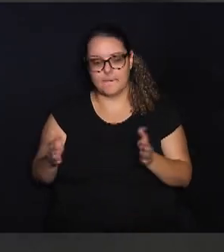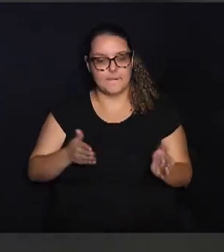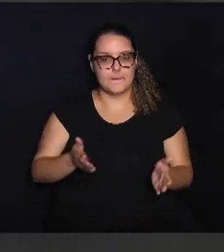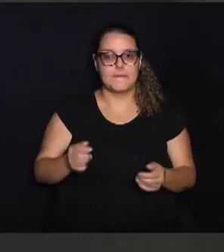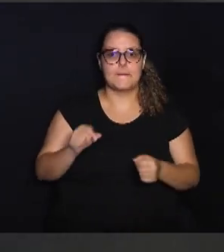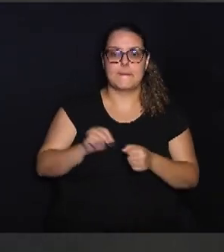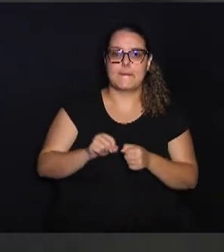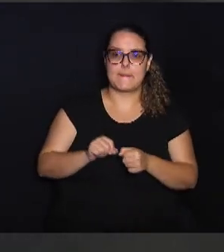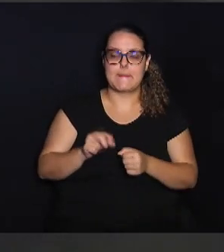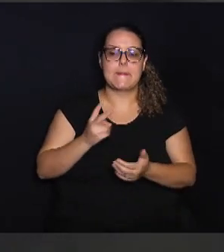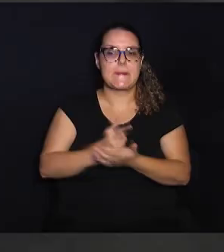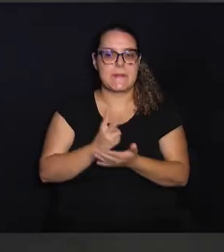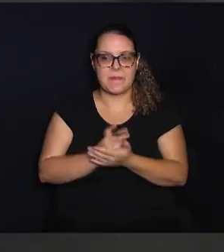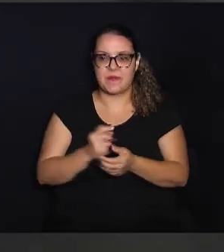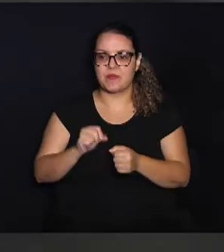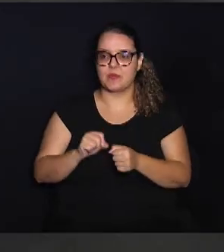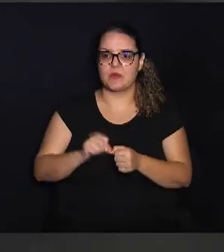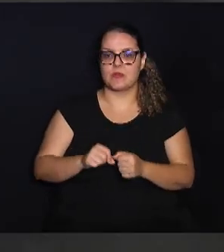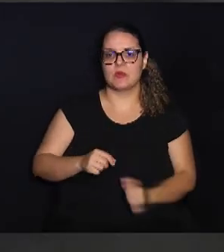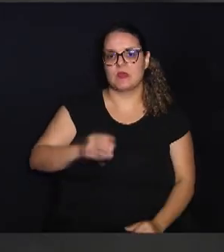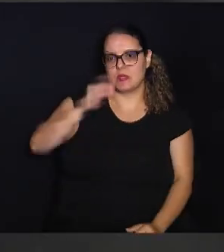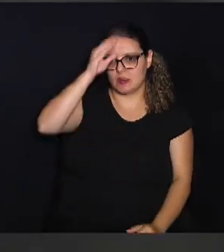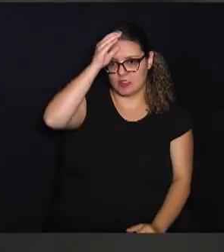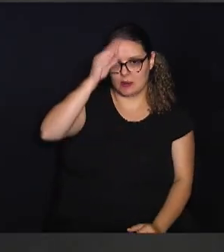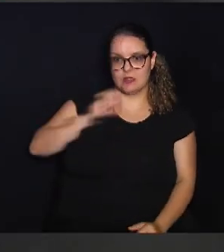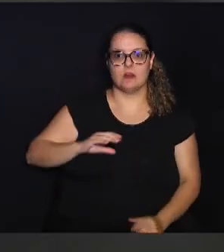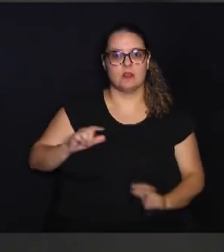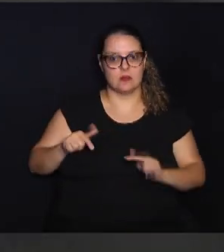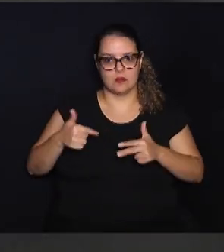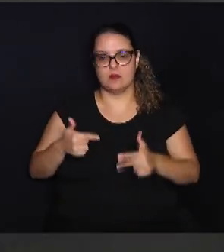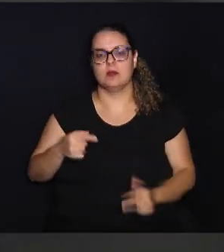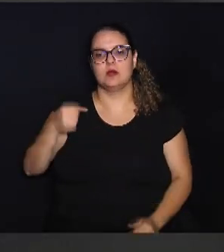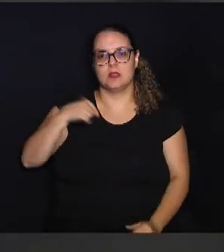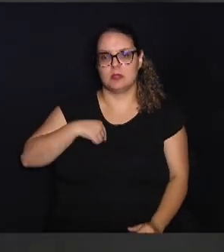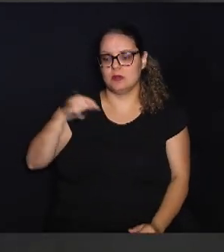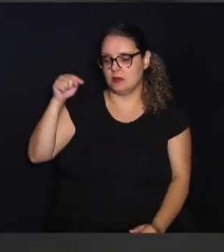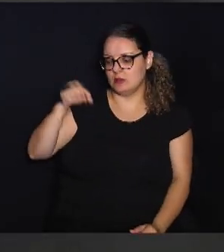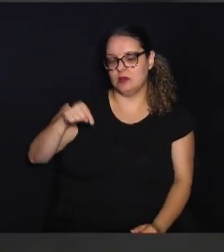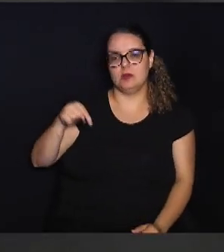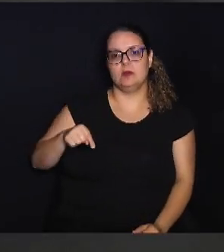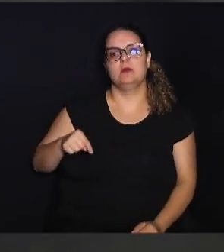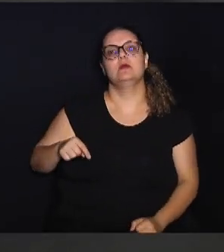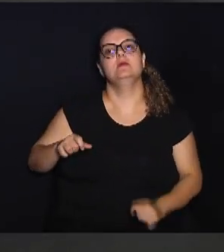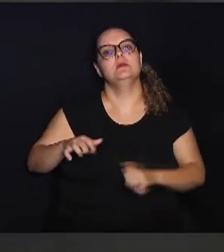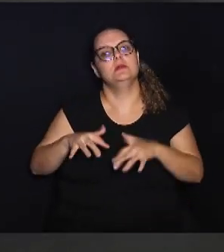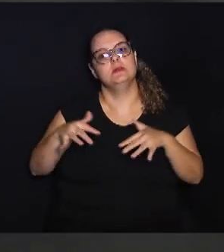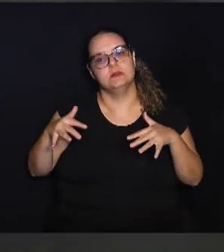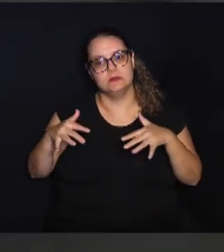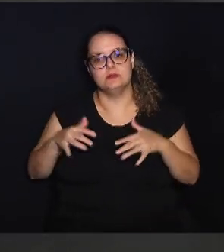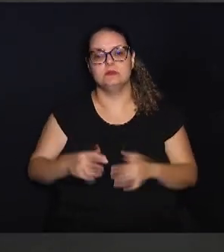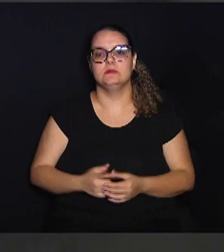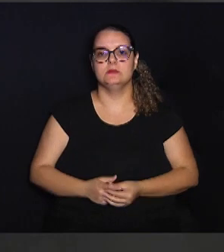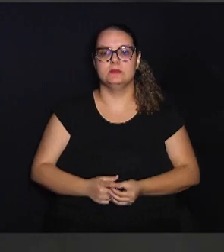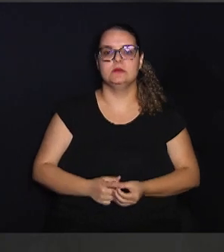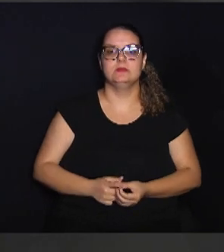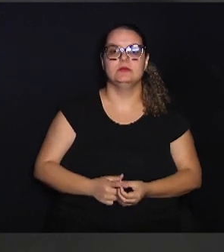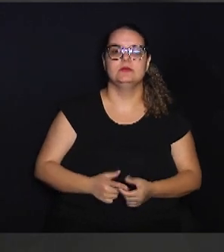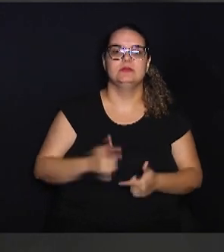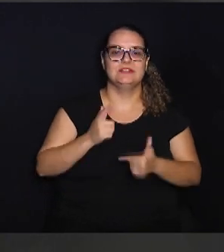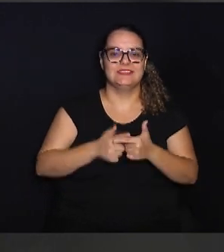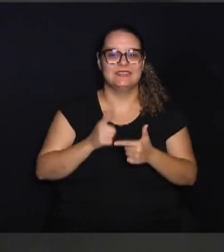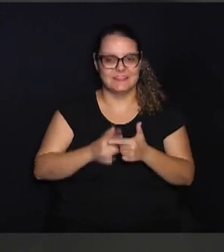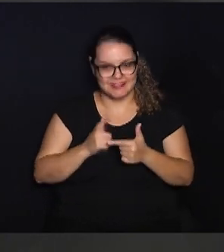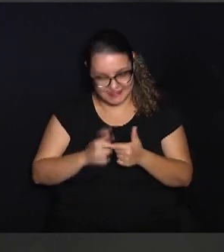que eu sempre fiz. Sou um cidadão indignado, um ativista, vou estar aqui nas galerias da Câmara, xingando no bom sentido